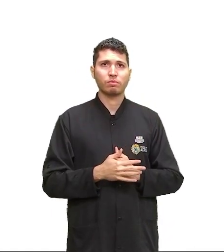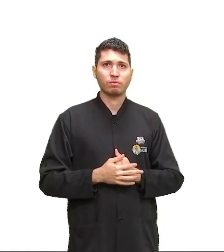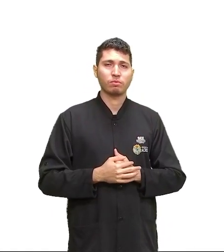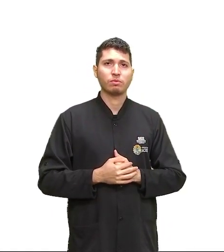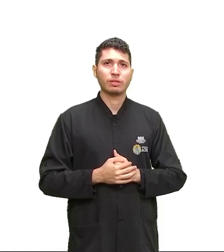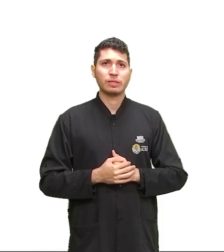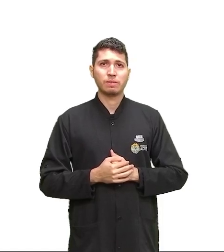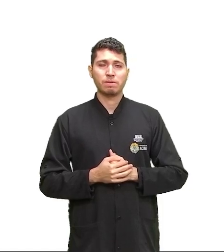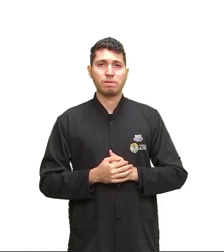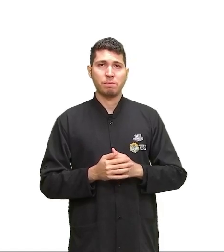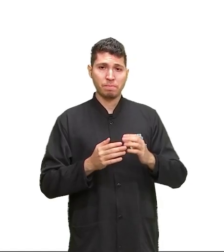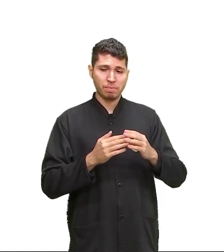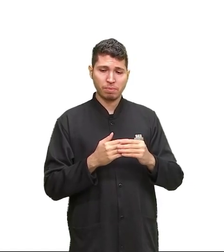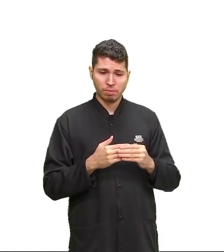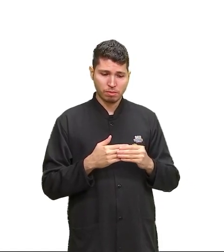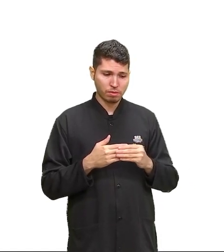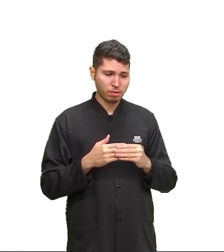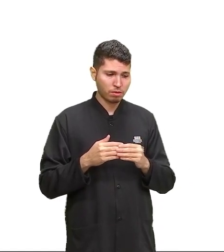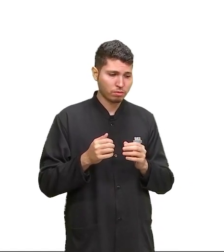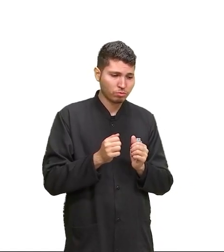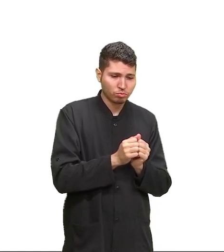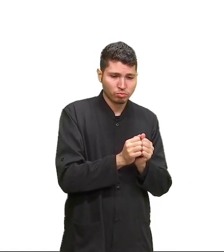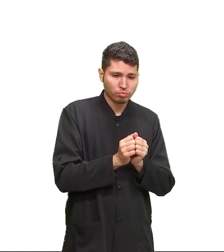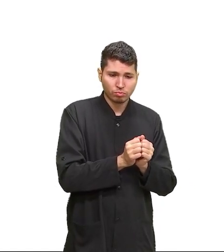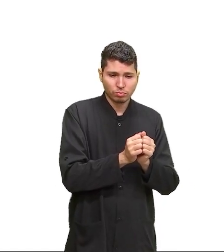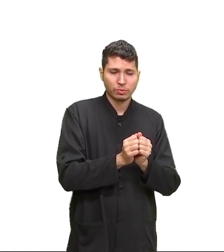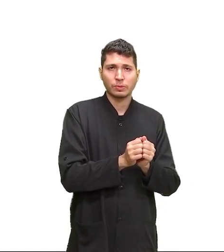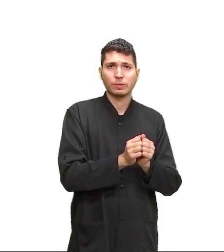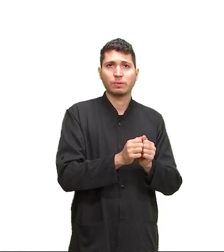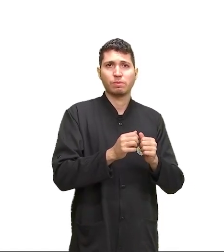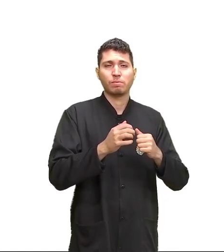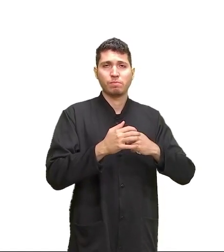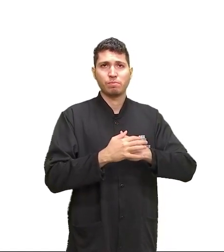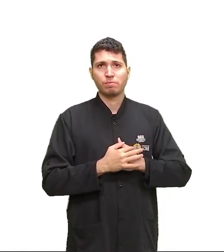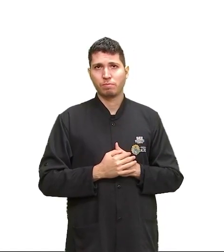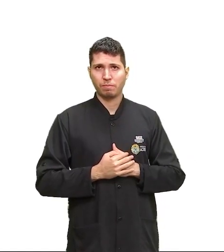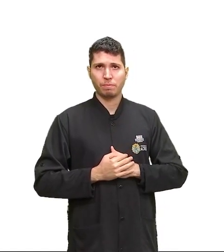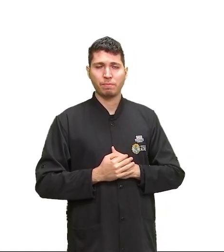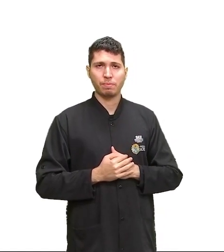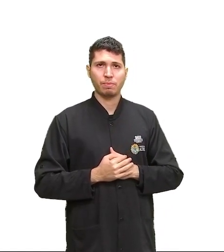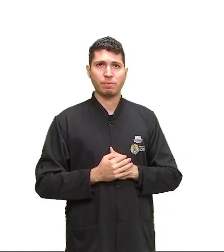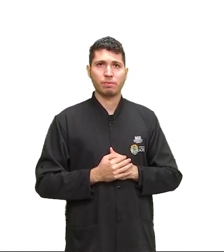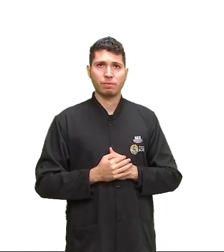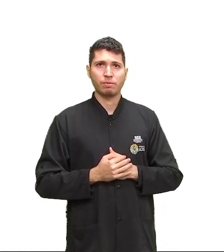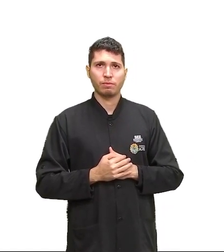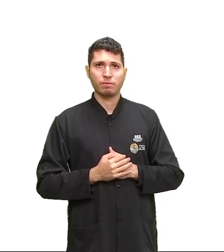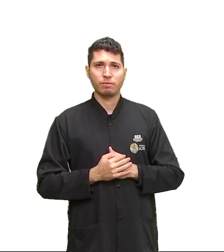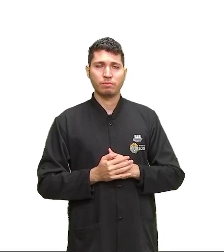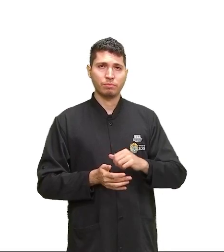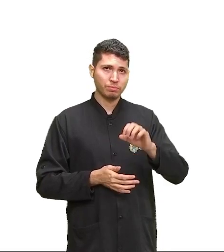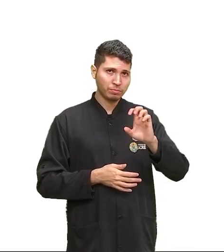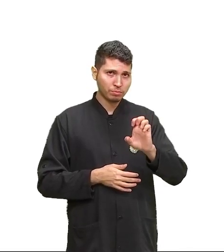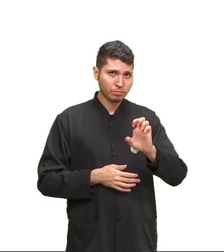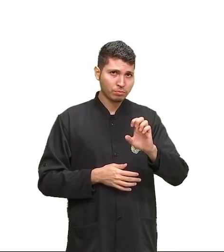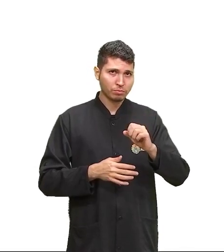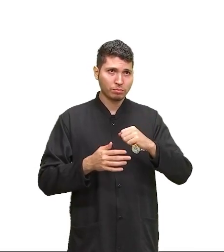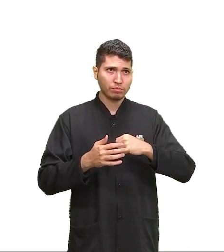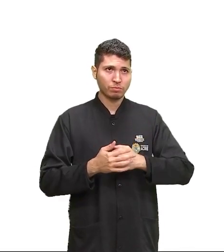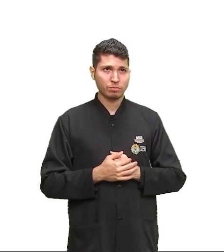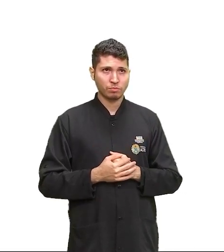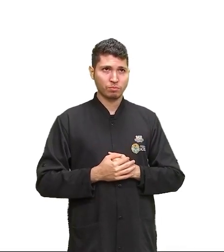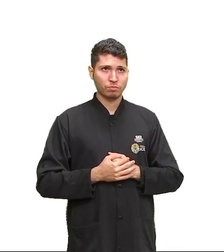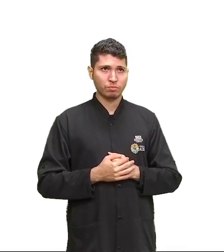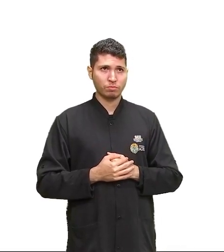o seu senhor não significava que ele estava mais perto ou mais longe da liberdade do que um escravizado da lavoura, por exemplo. E é a concessão de